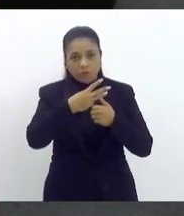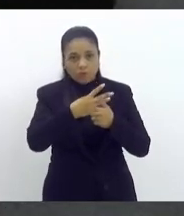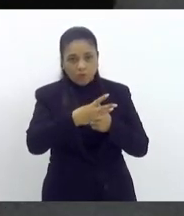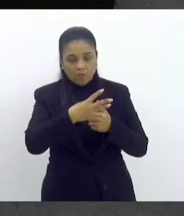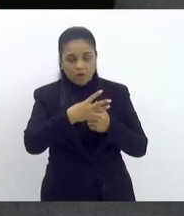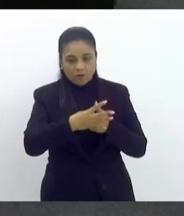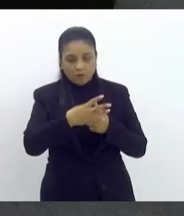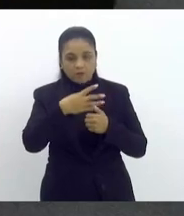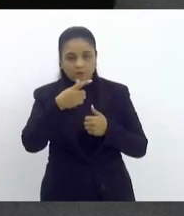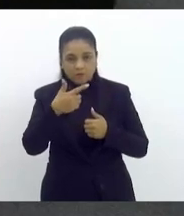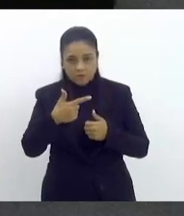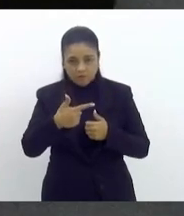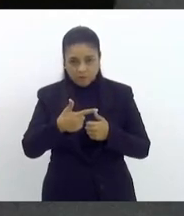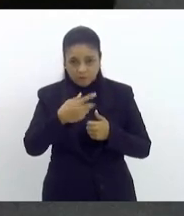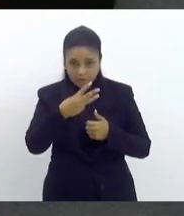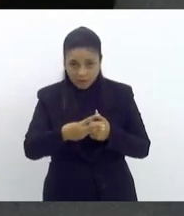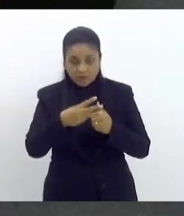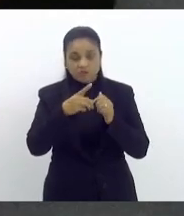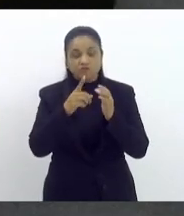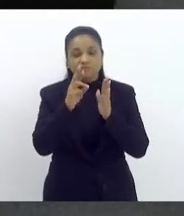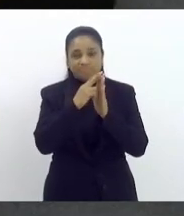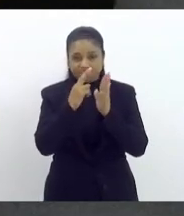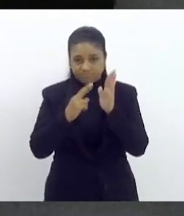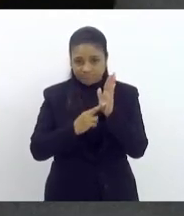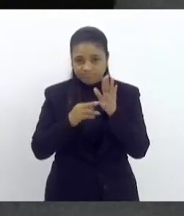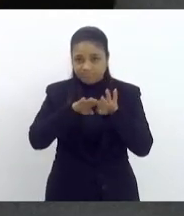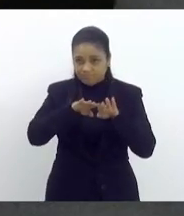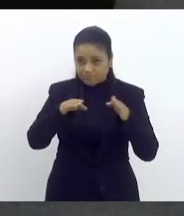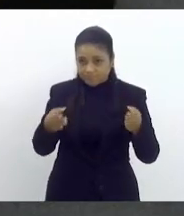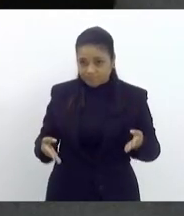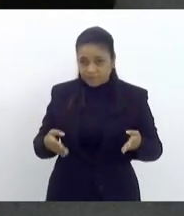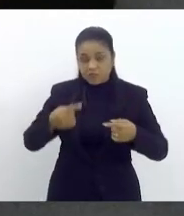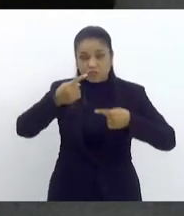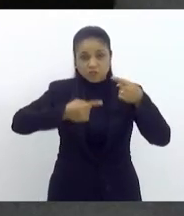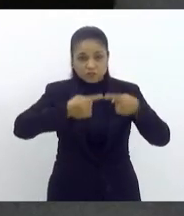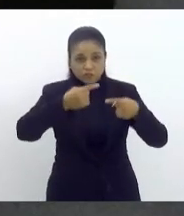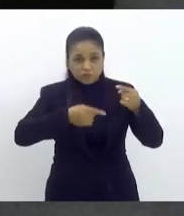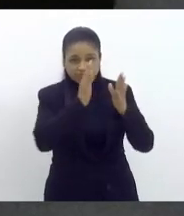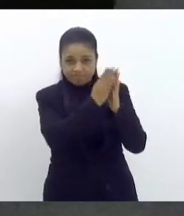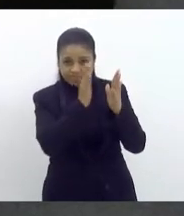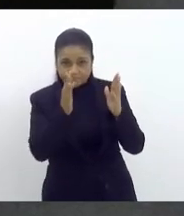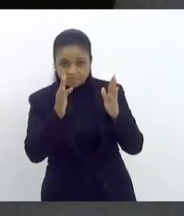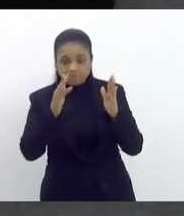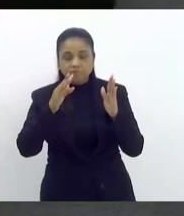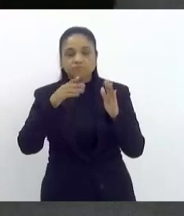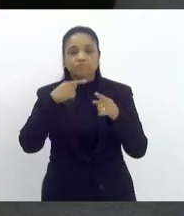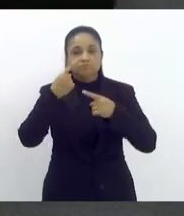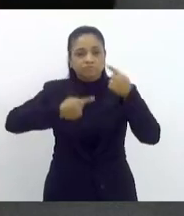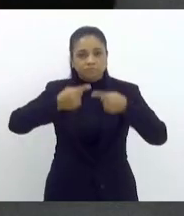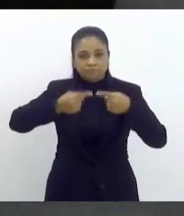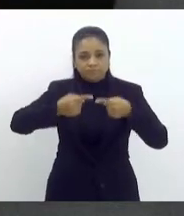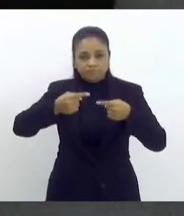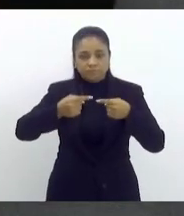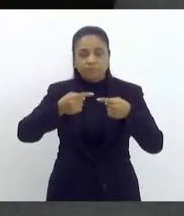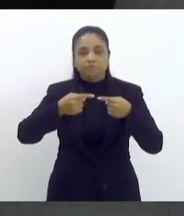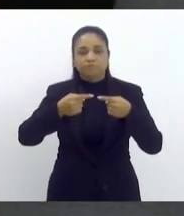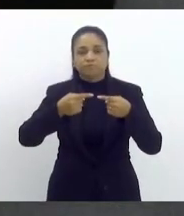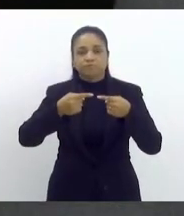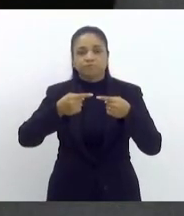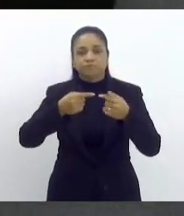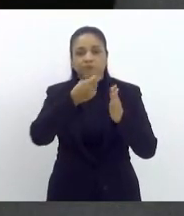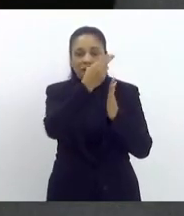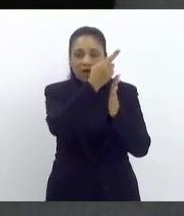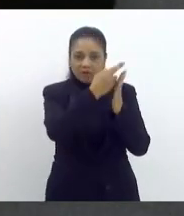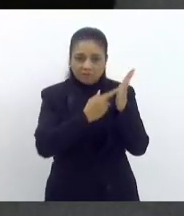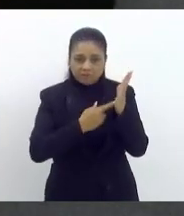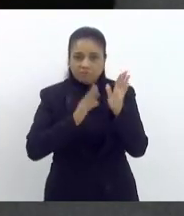interno da mesa diretora com a seguinte ordem do dia discussão e votação do parecer a seguinte proposição redação